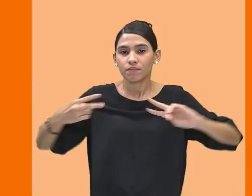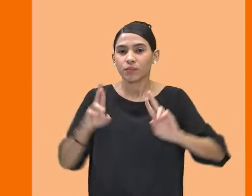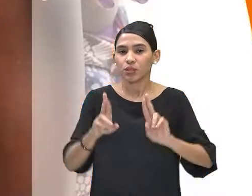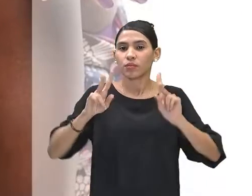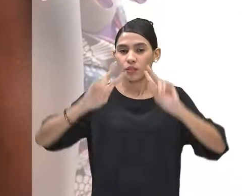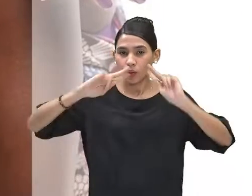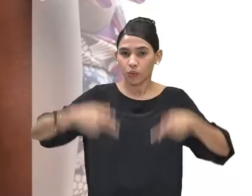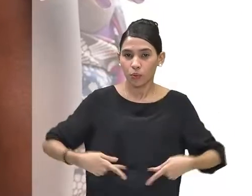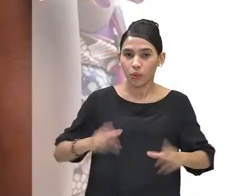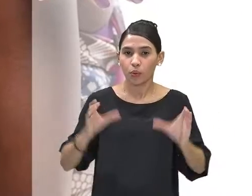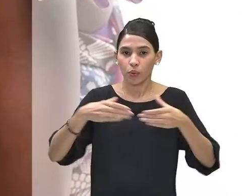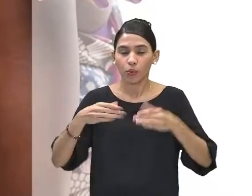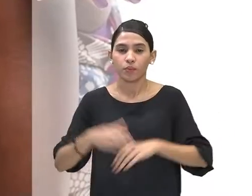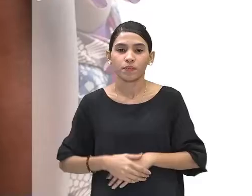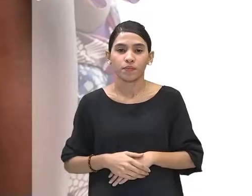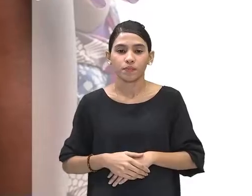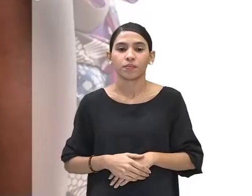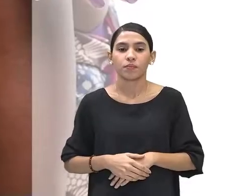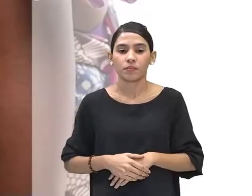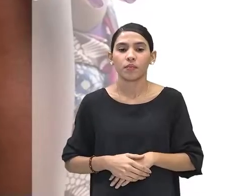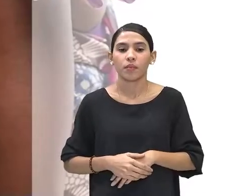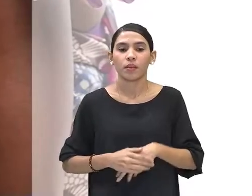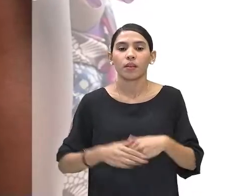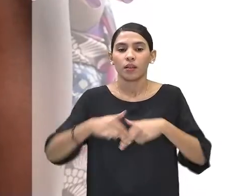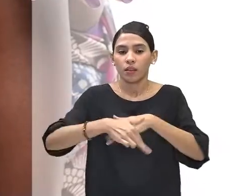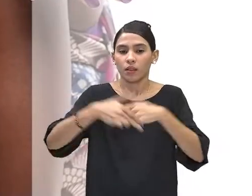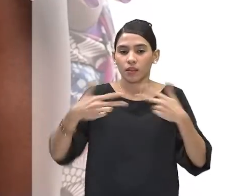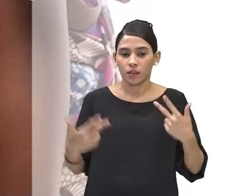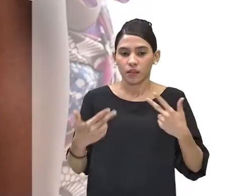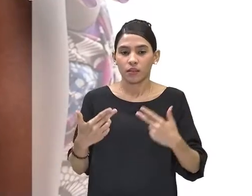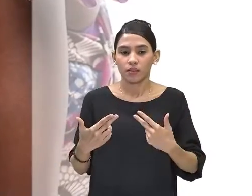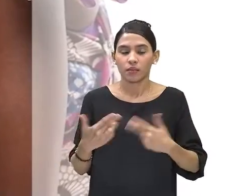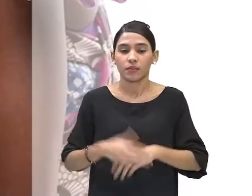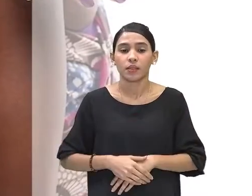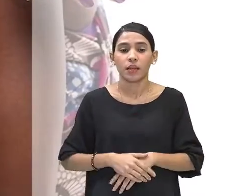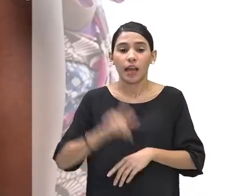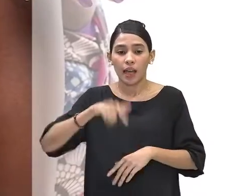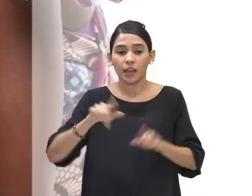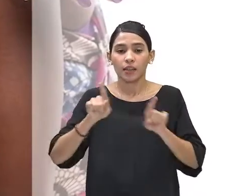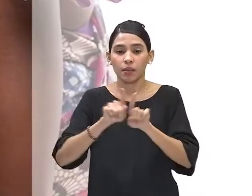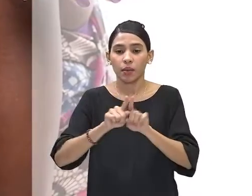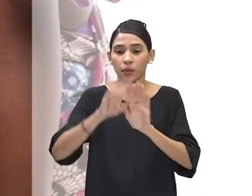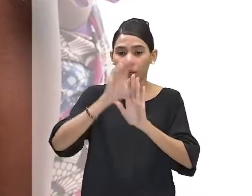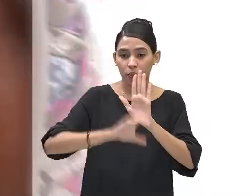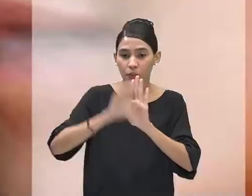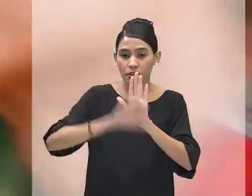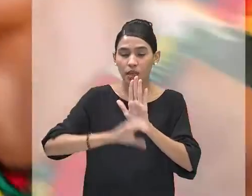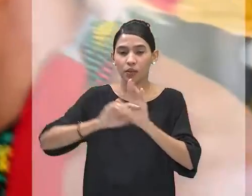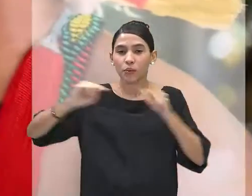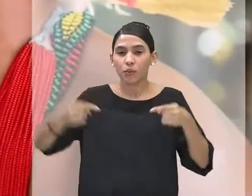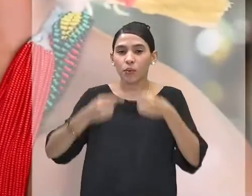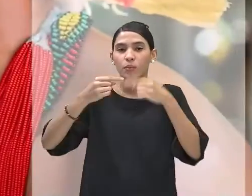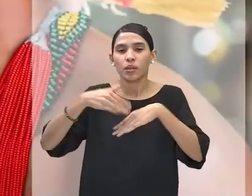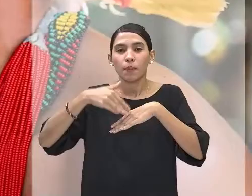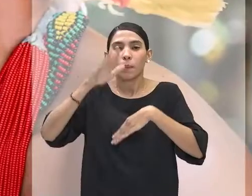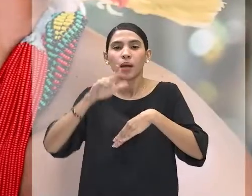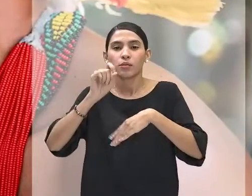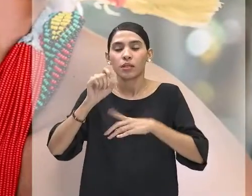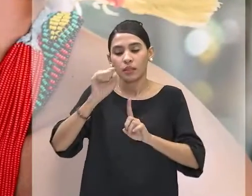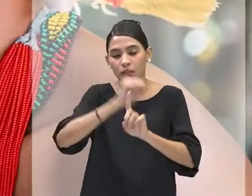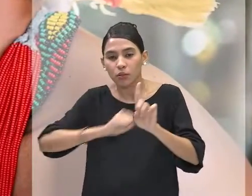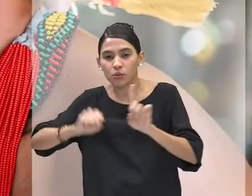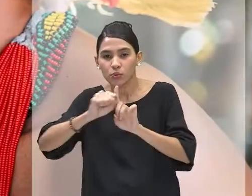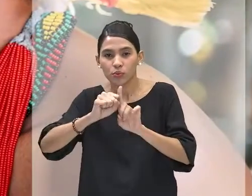humanos. E a etnicidade? A etnicidade é um conceito que tem a ver mais com a questão